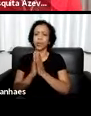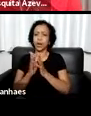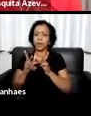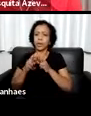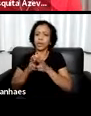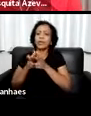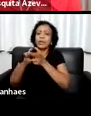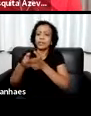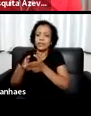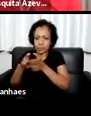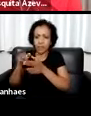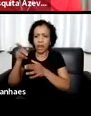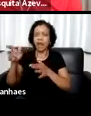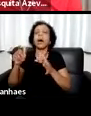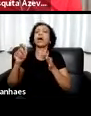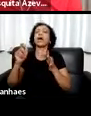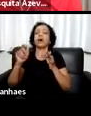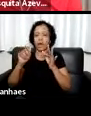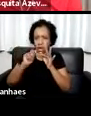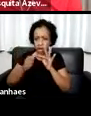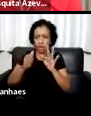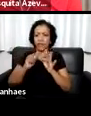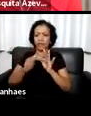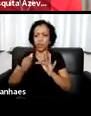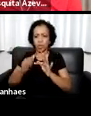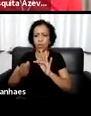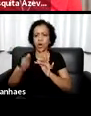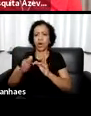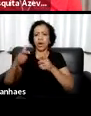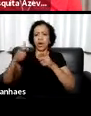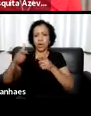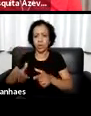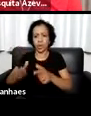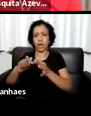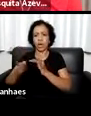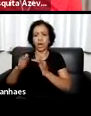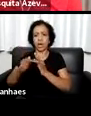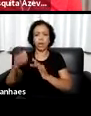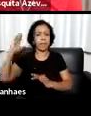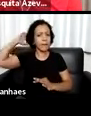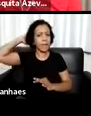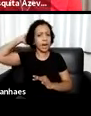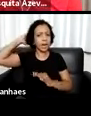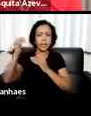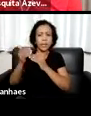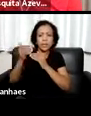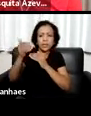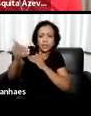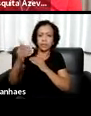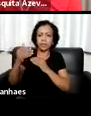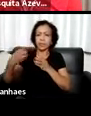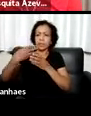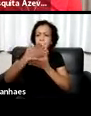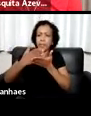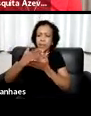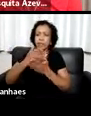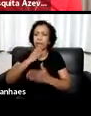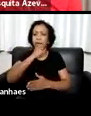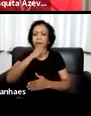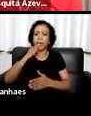Afuá. Afuá é uma região que pertence ao Pará, mas está já na divisa com o Amapá. E a